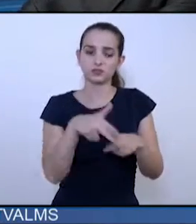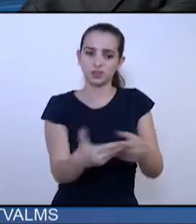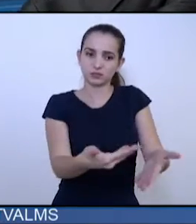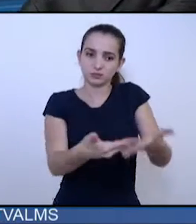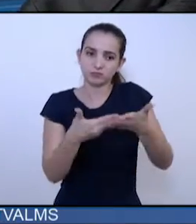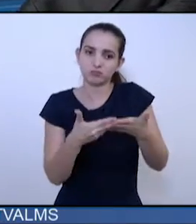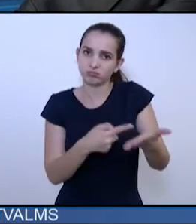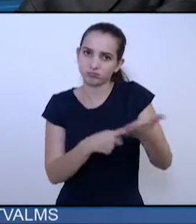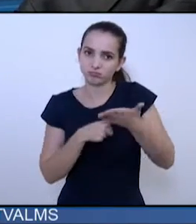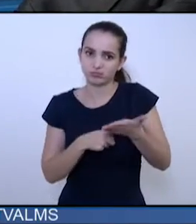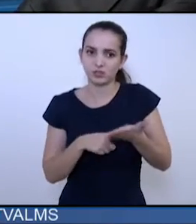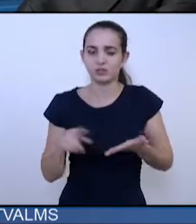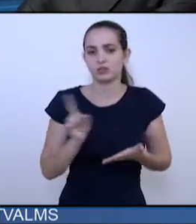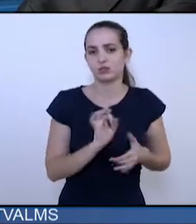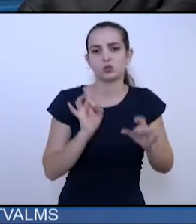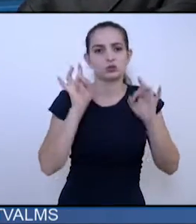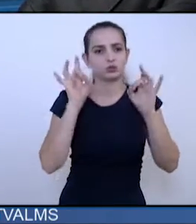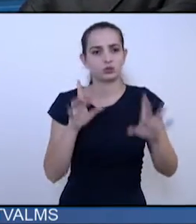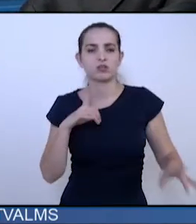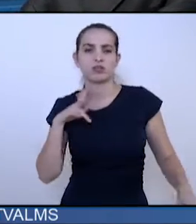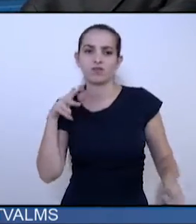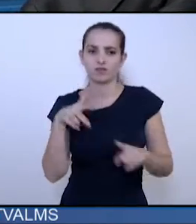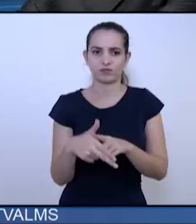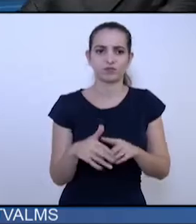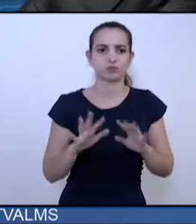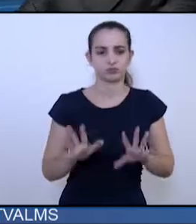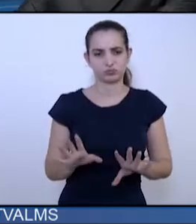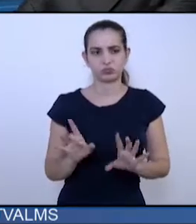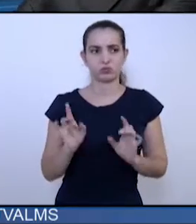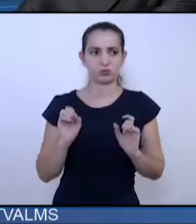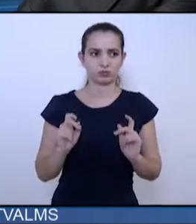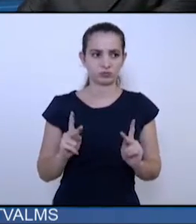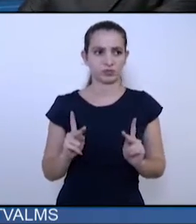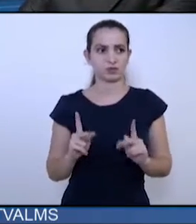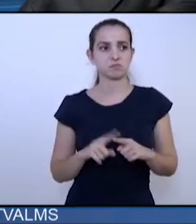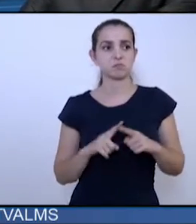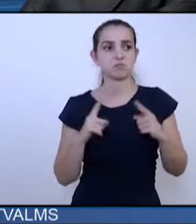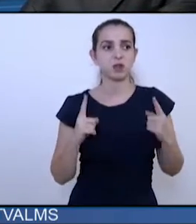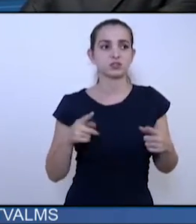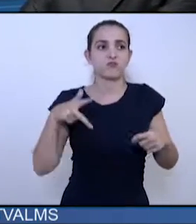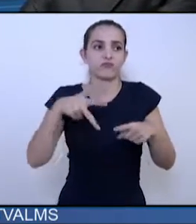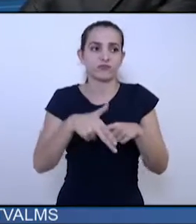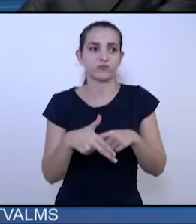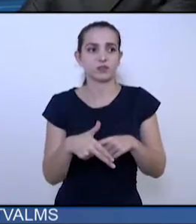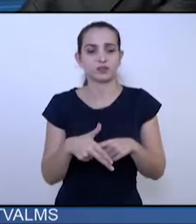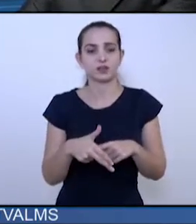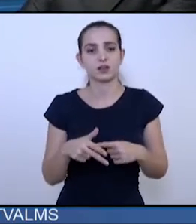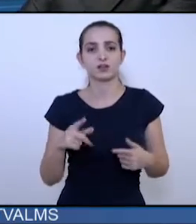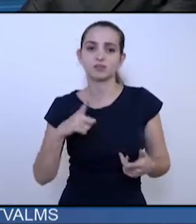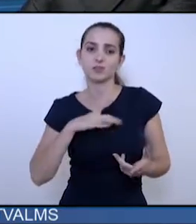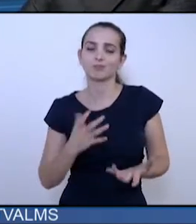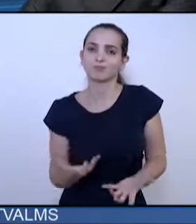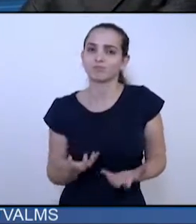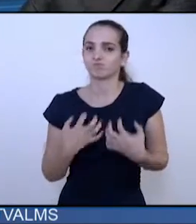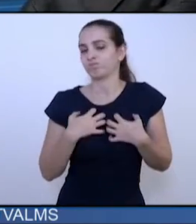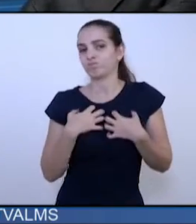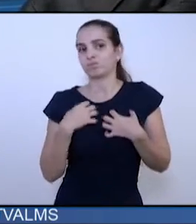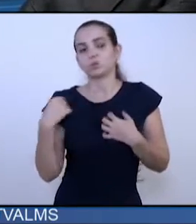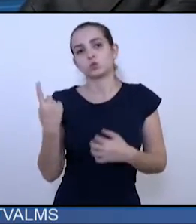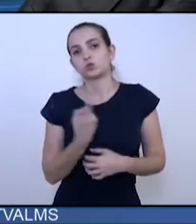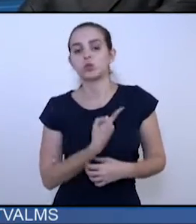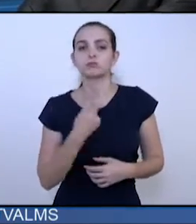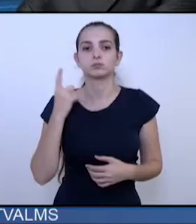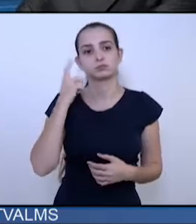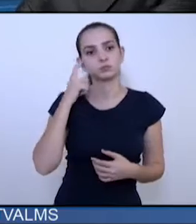o fato de ter vetado. Não, absolutamente. O fato de ter vetado gerou uma situação que nós podemos interpretar assim,